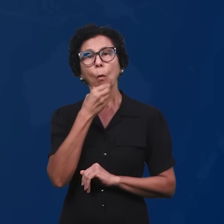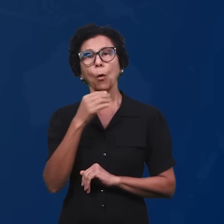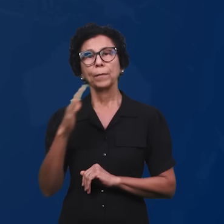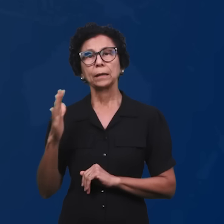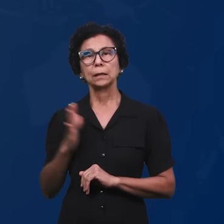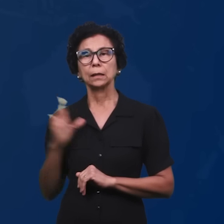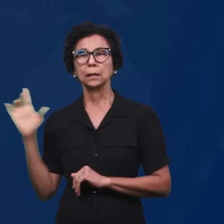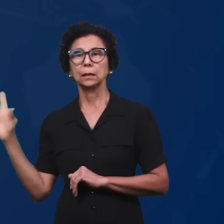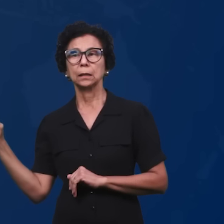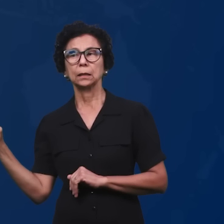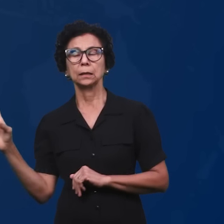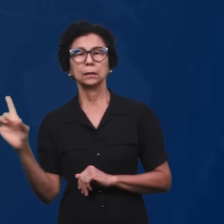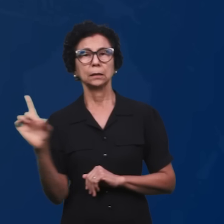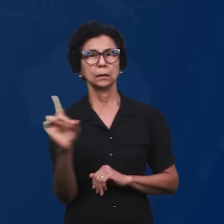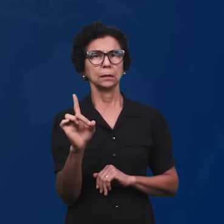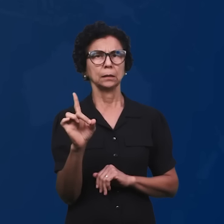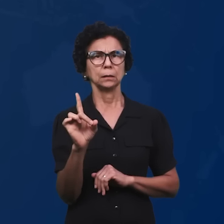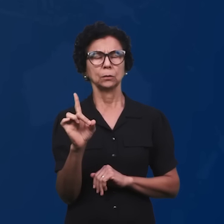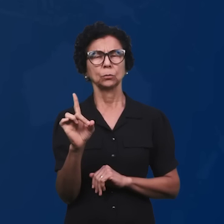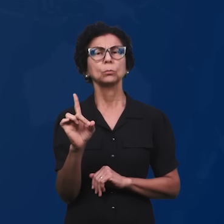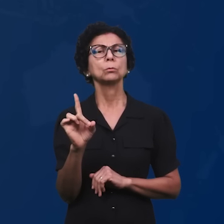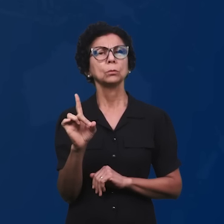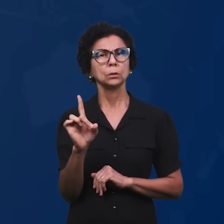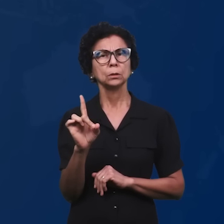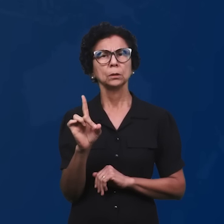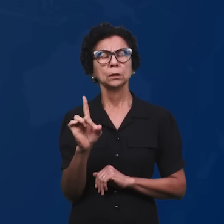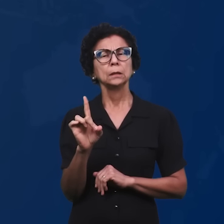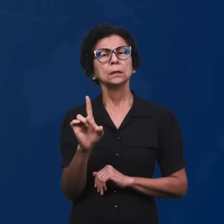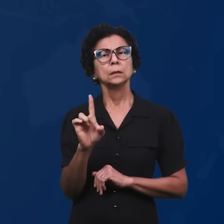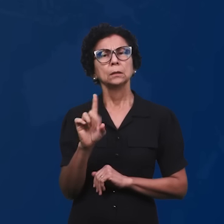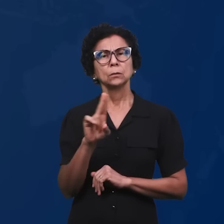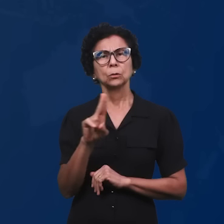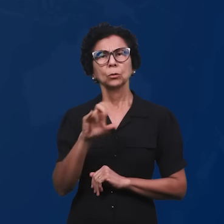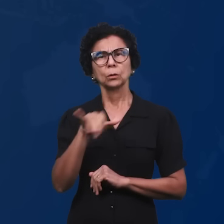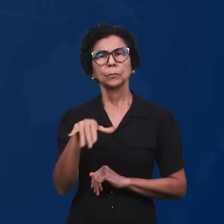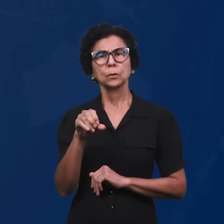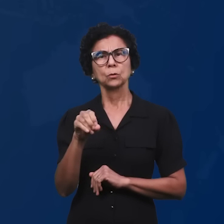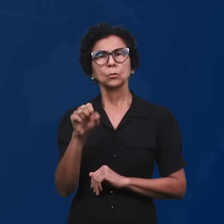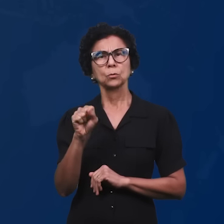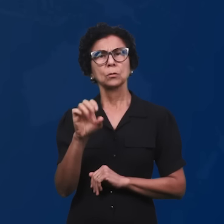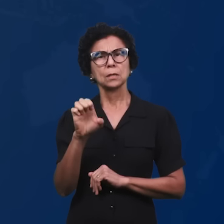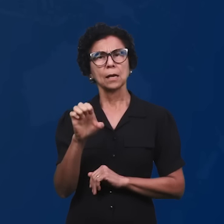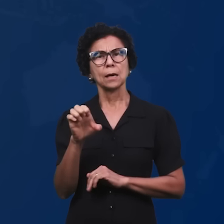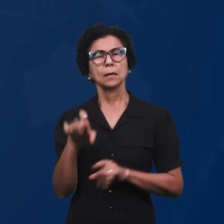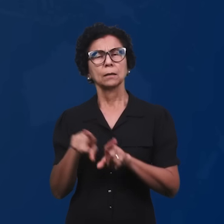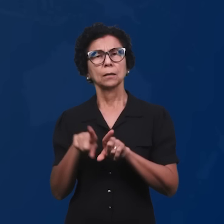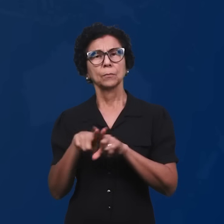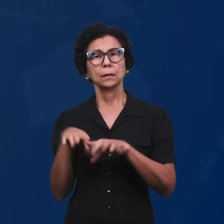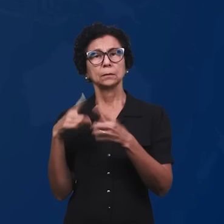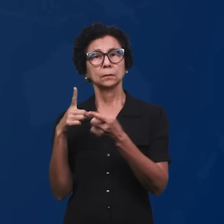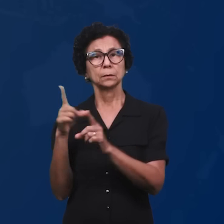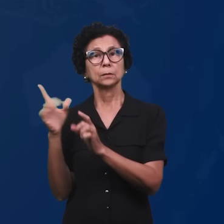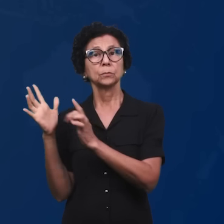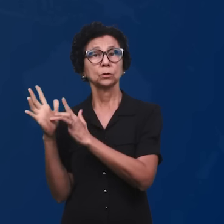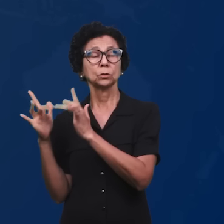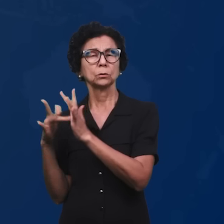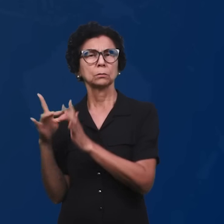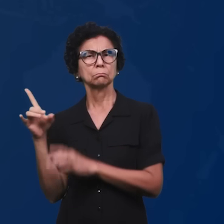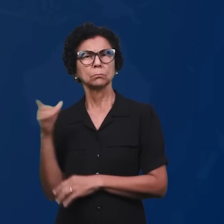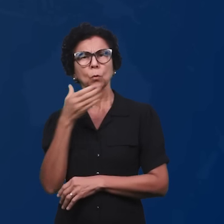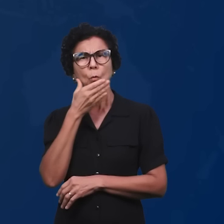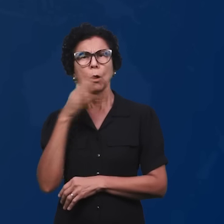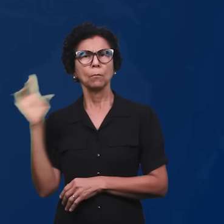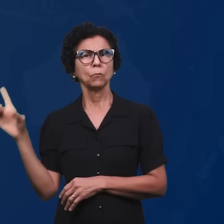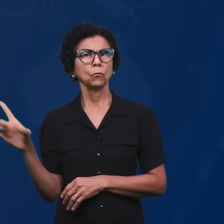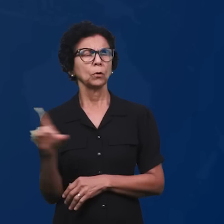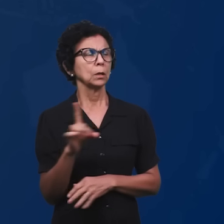por nome José, que também era discípulo de Jesus. Este foi ter com Pilatos